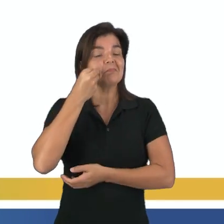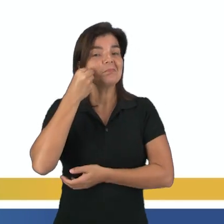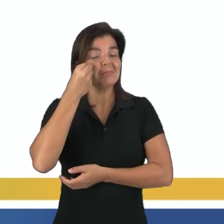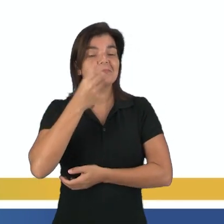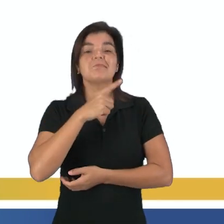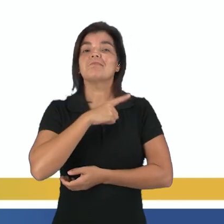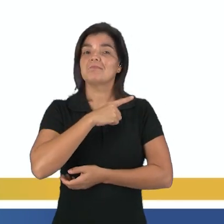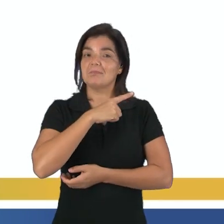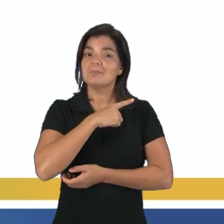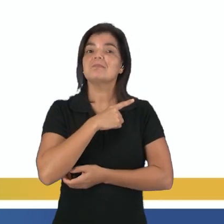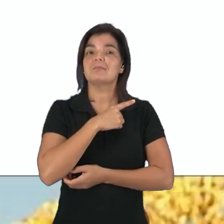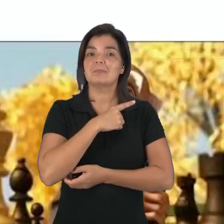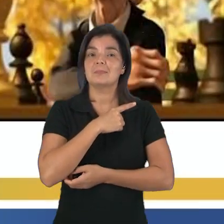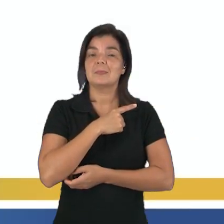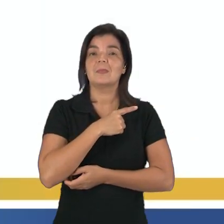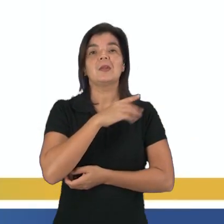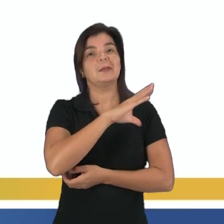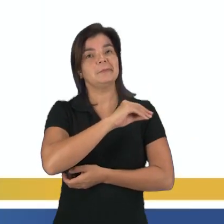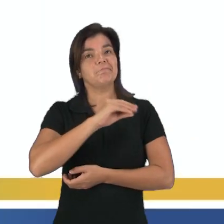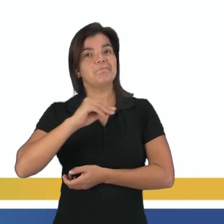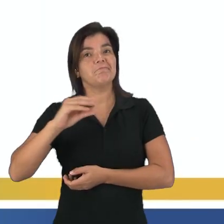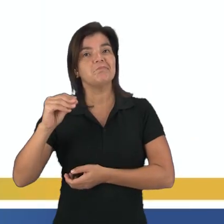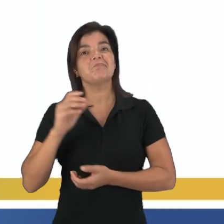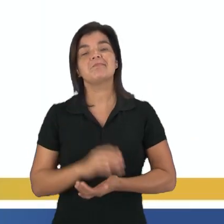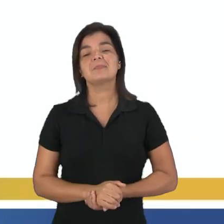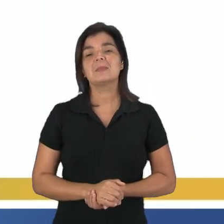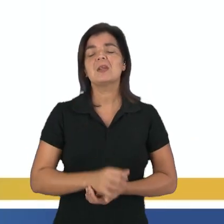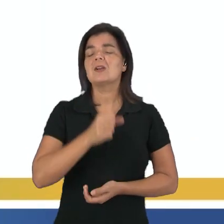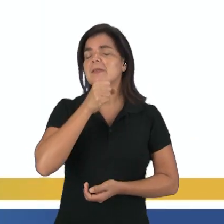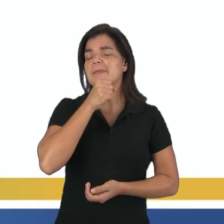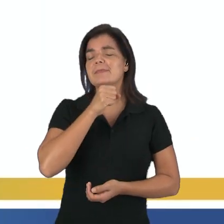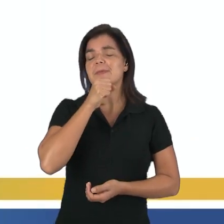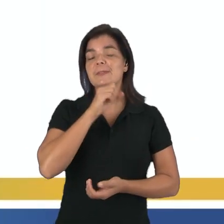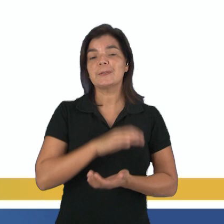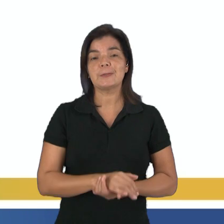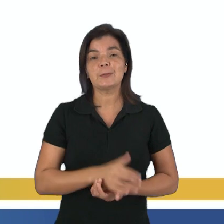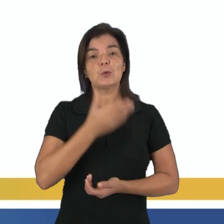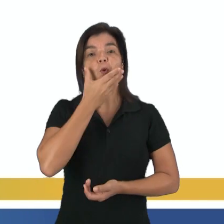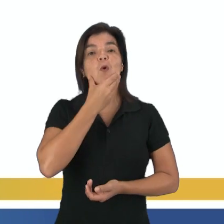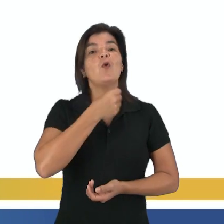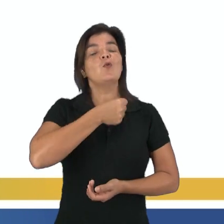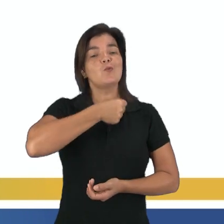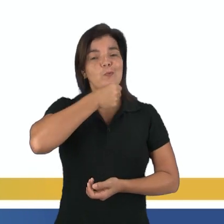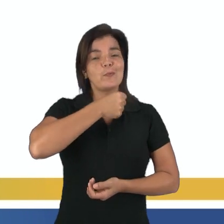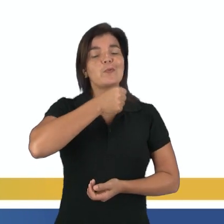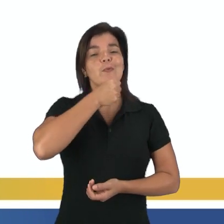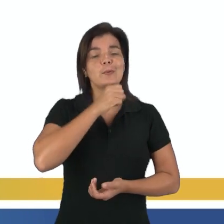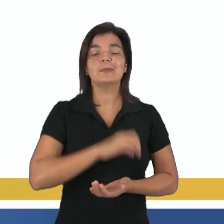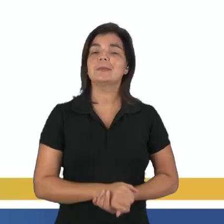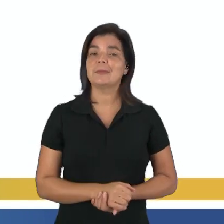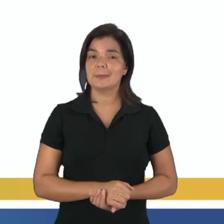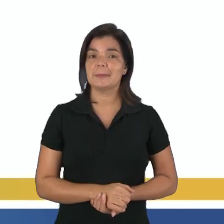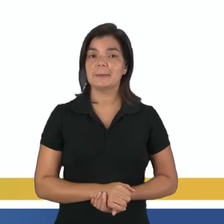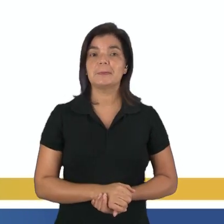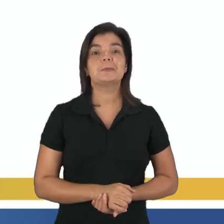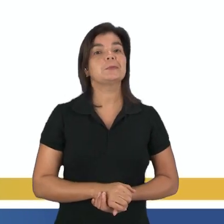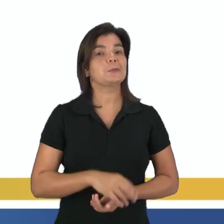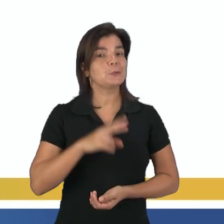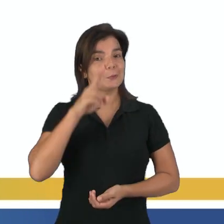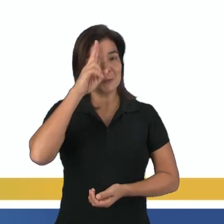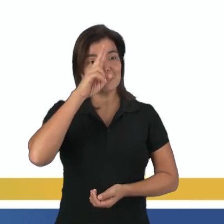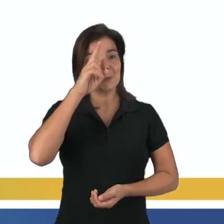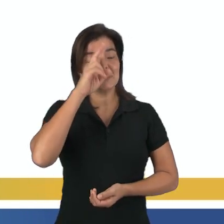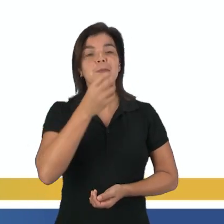eles tiveram nessa fase? E na velhice, nossos avós têm histórias muito